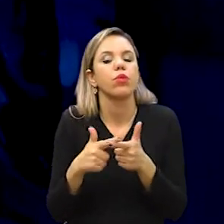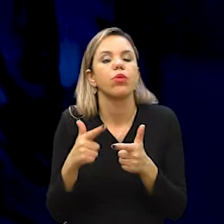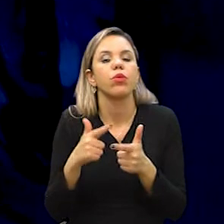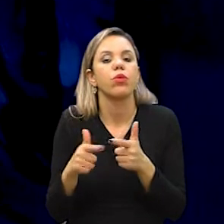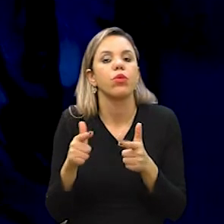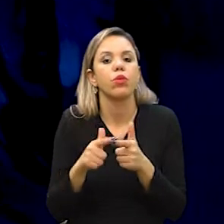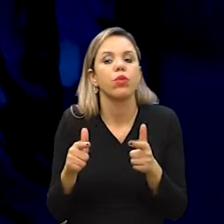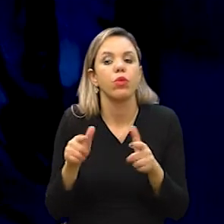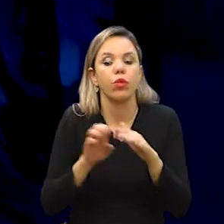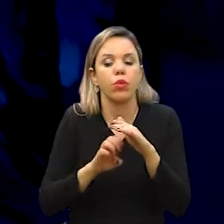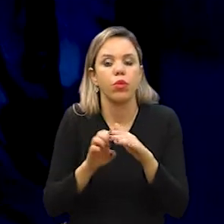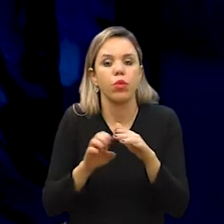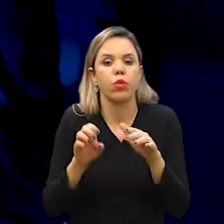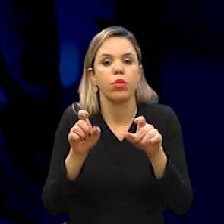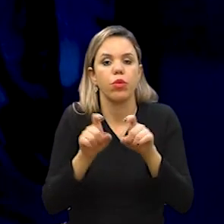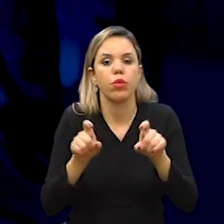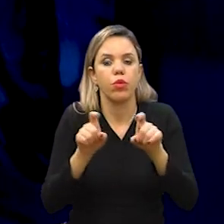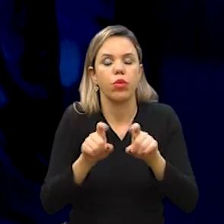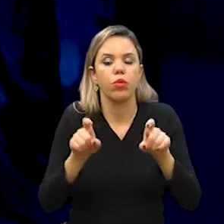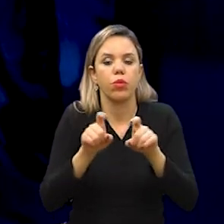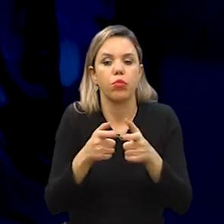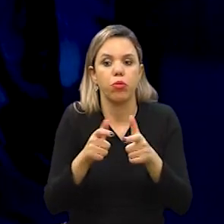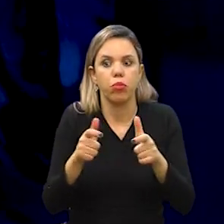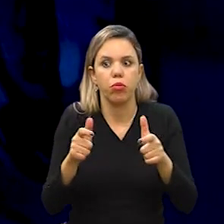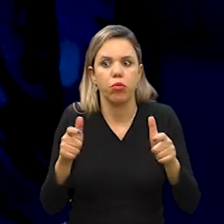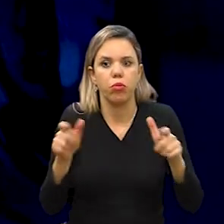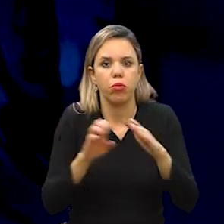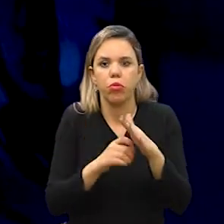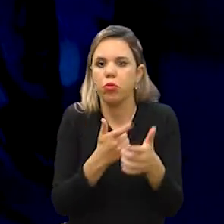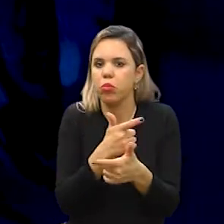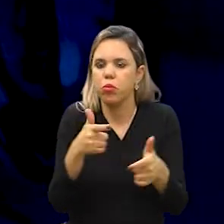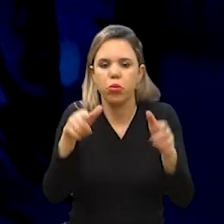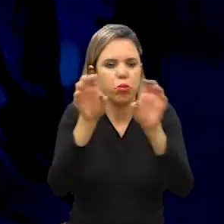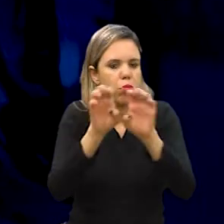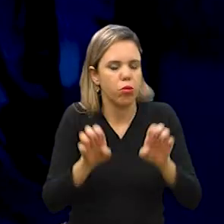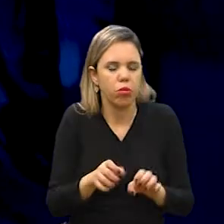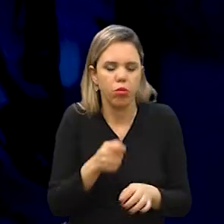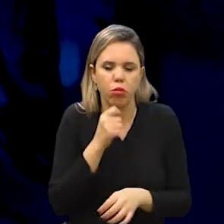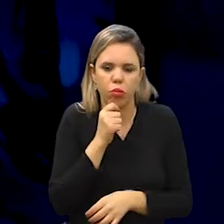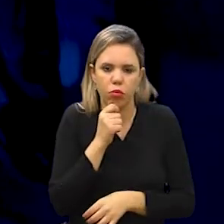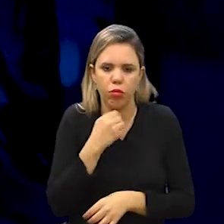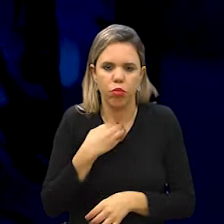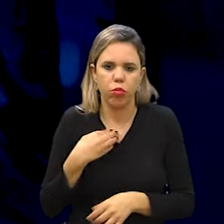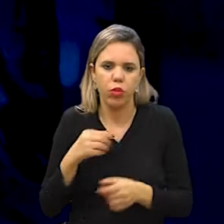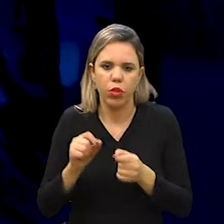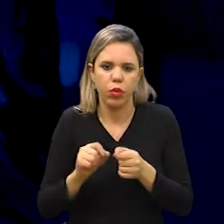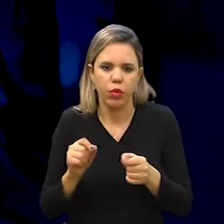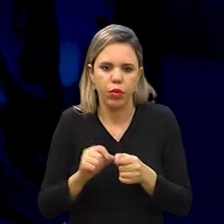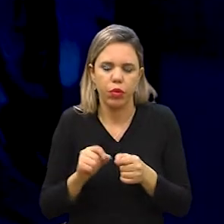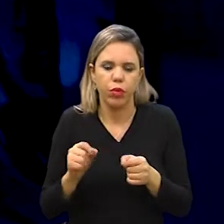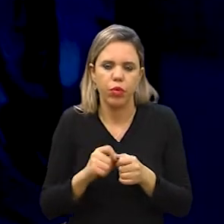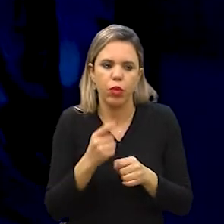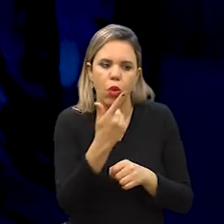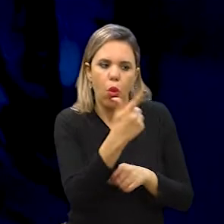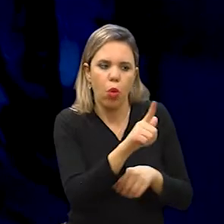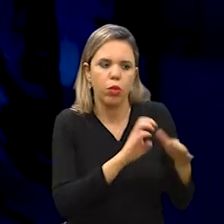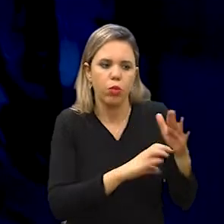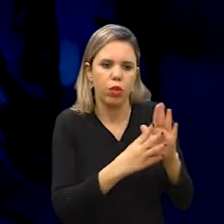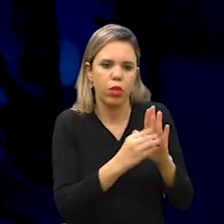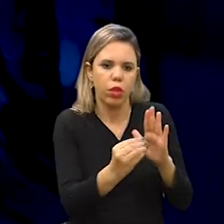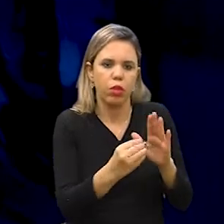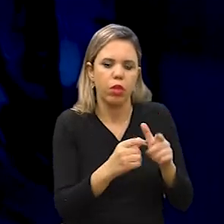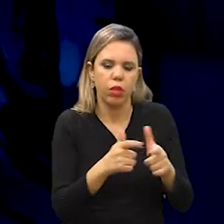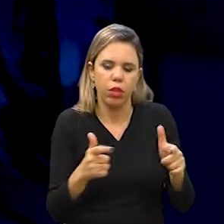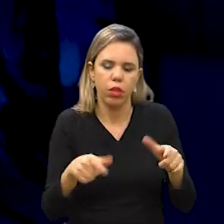grande problema na Microlins, né? A Microlins estava crescendo, mas não tinha estrutura para fazer os franqueados